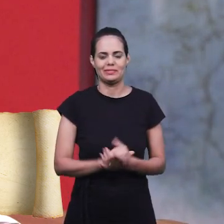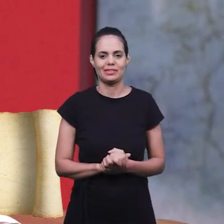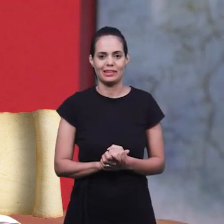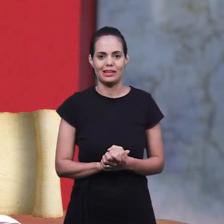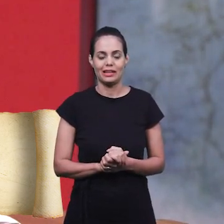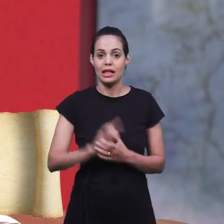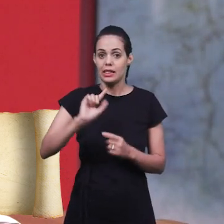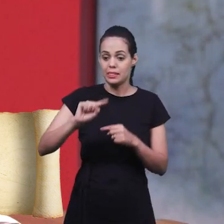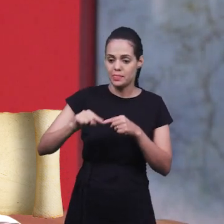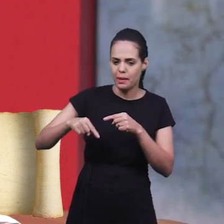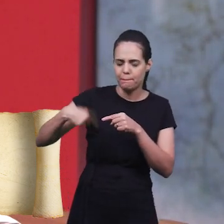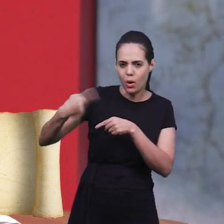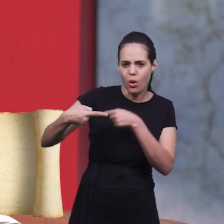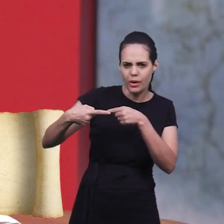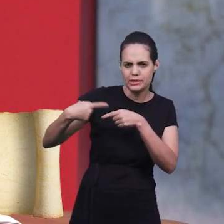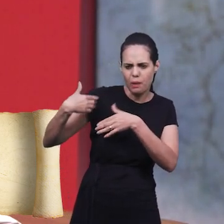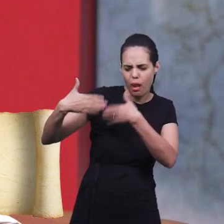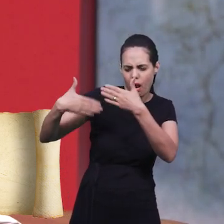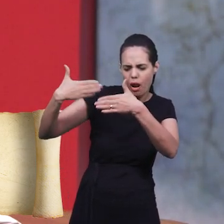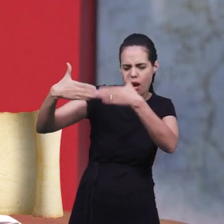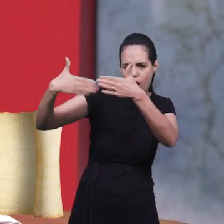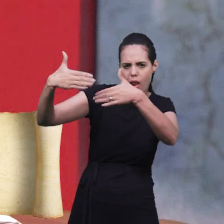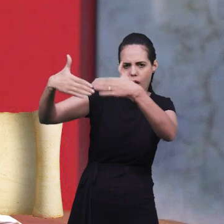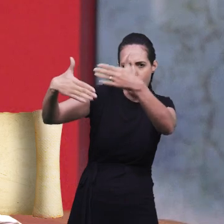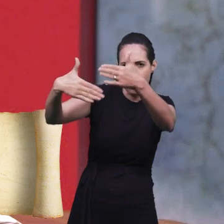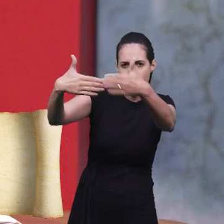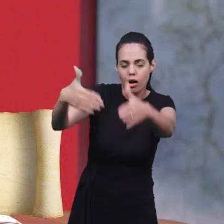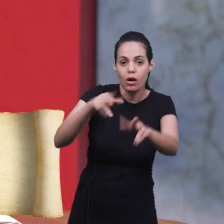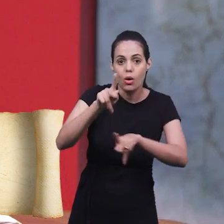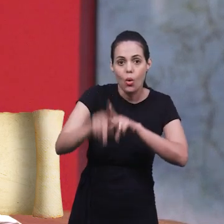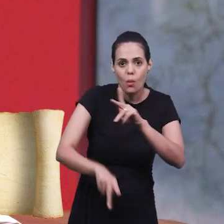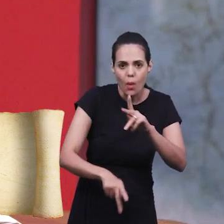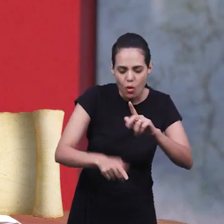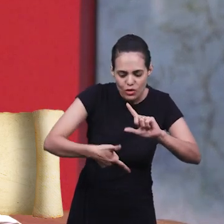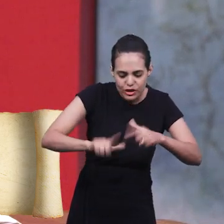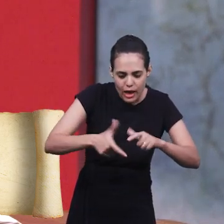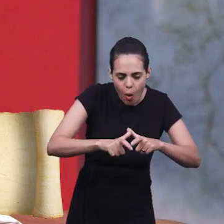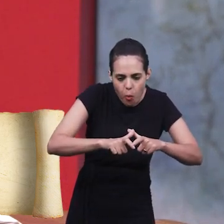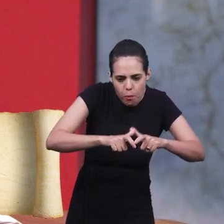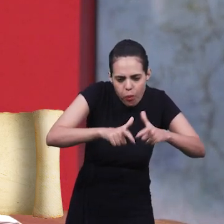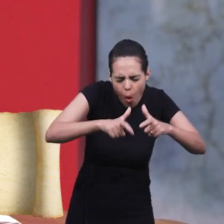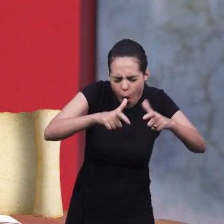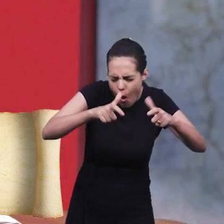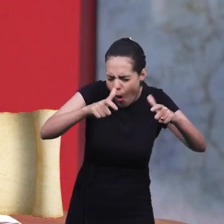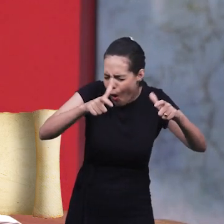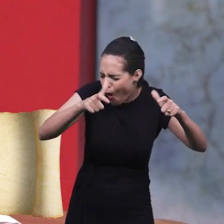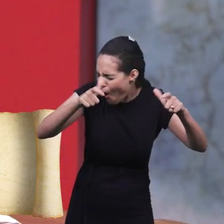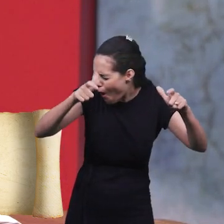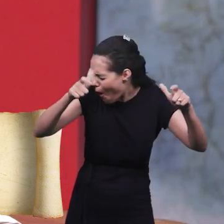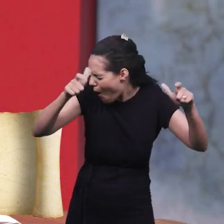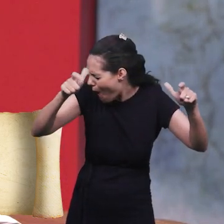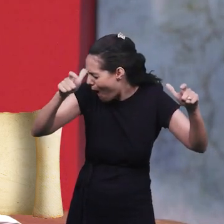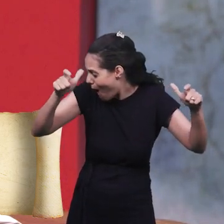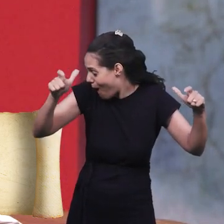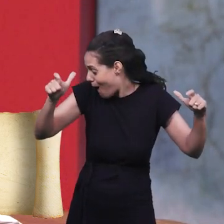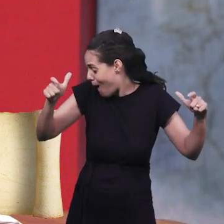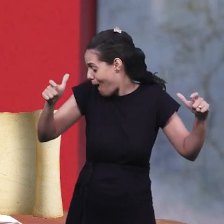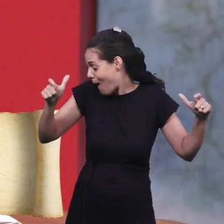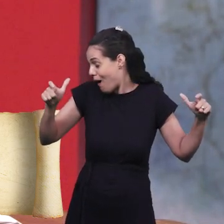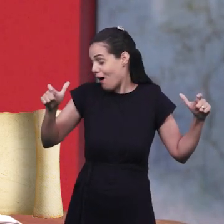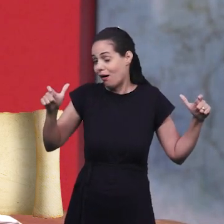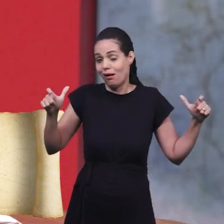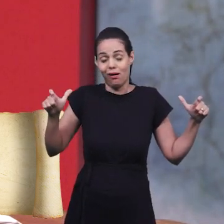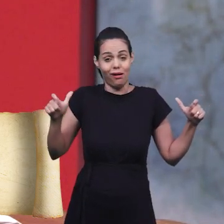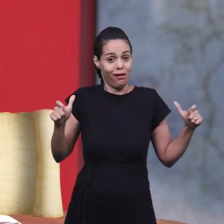o povo de Israel se multiplicou como a areia do mar, como as estrelas do céu, como diz a palavra.